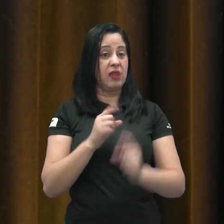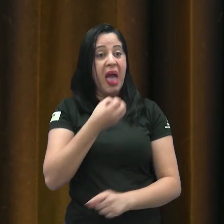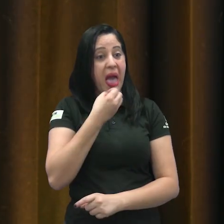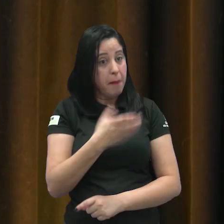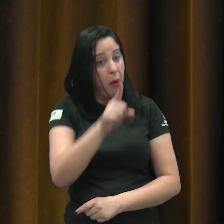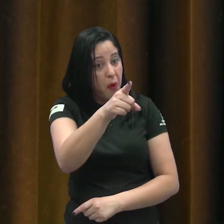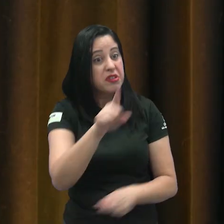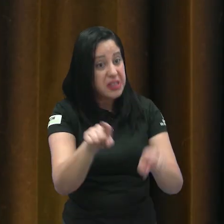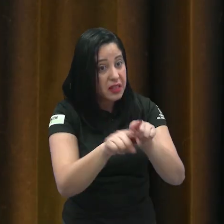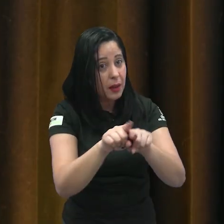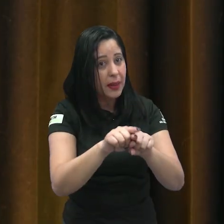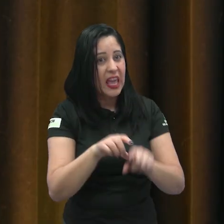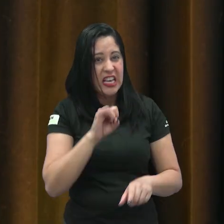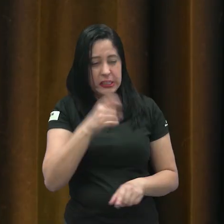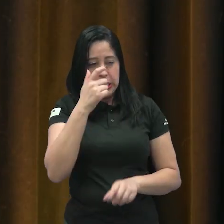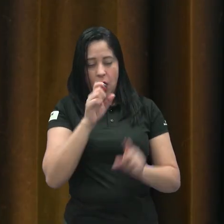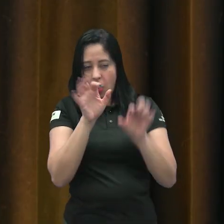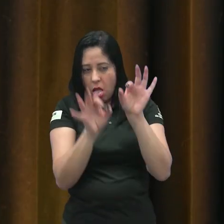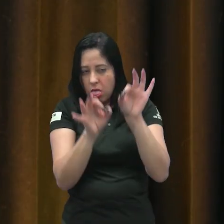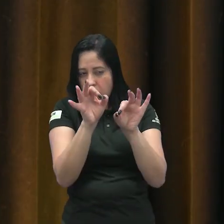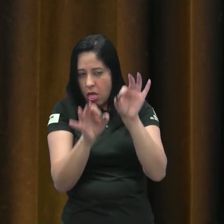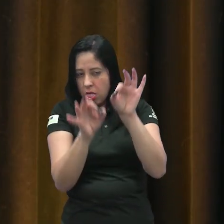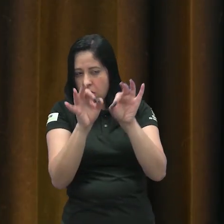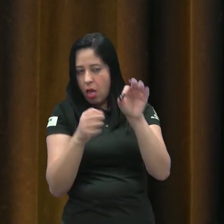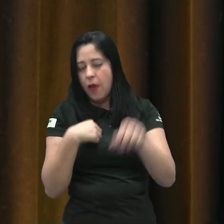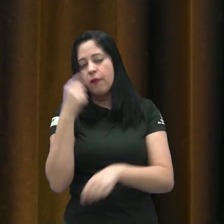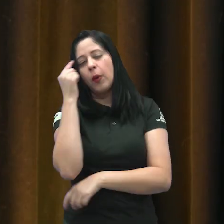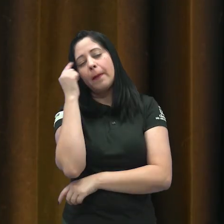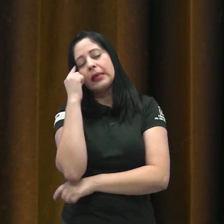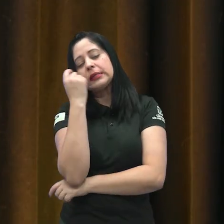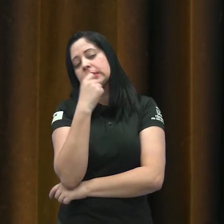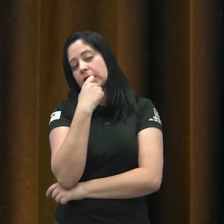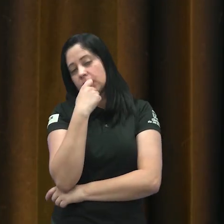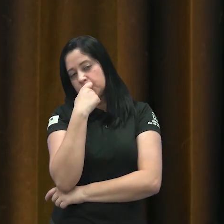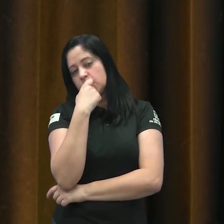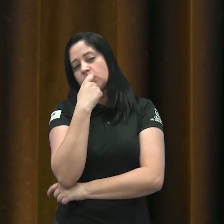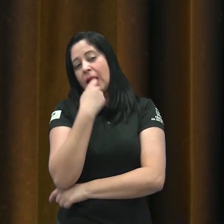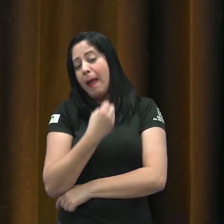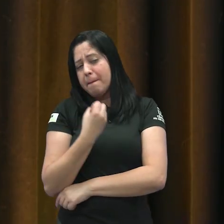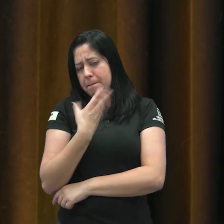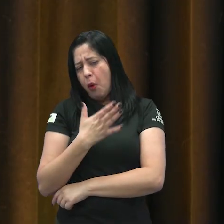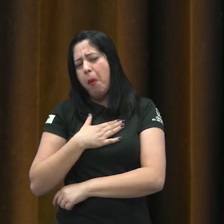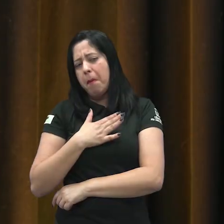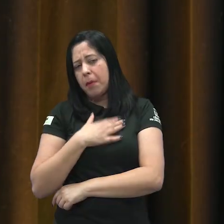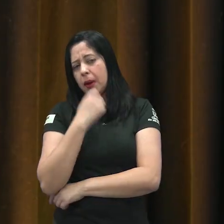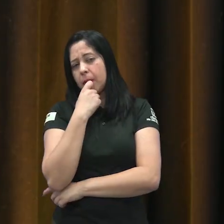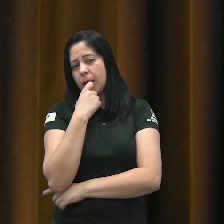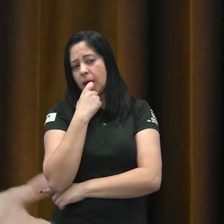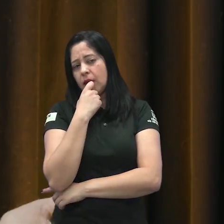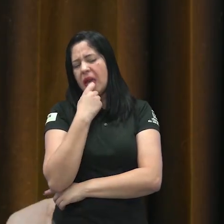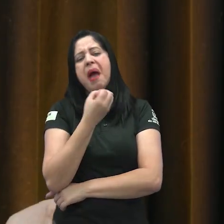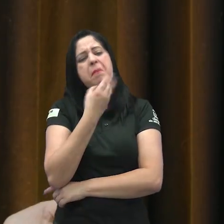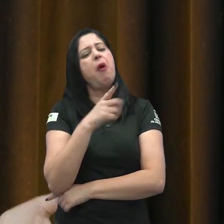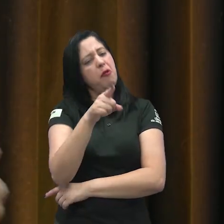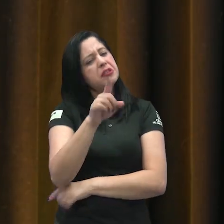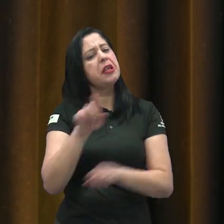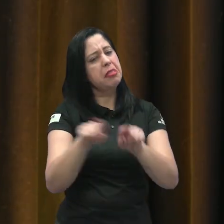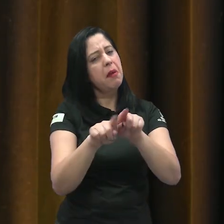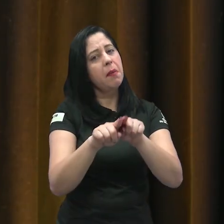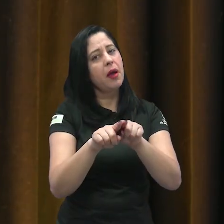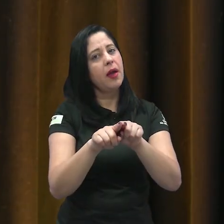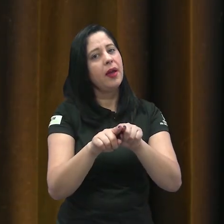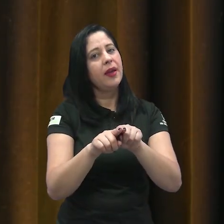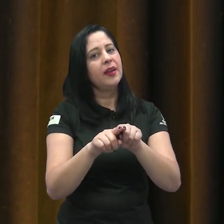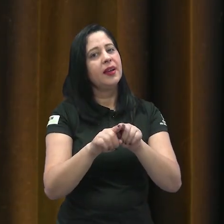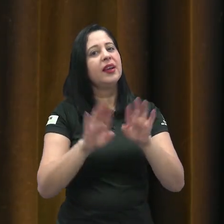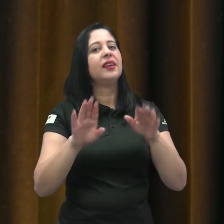bom. Quando eu estou julgando alguém, eu estou achando que aquilo dali que é bom para mim é bom para todo mundo. Então, aí